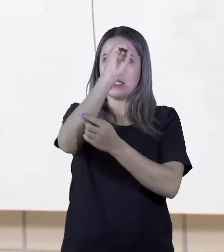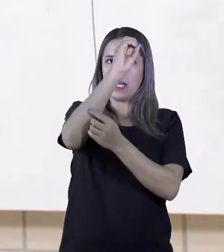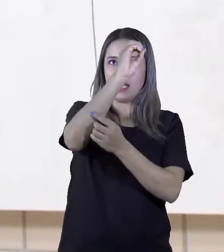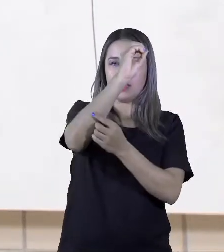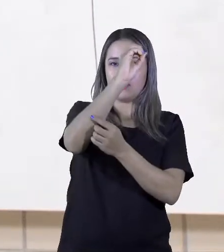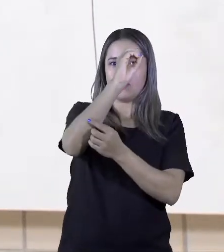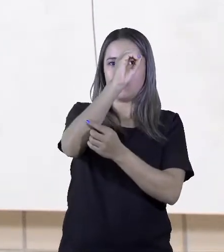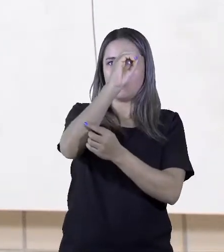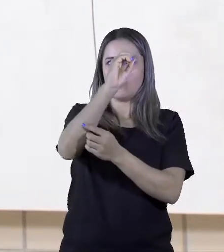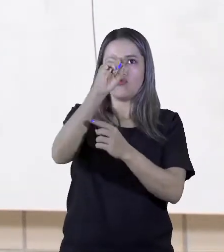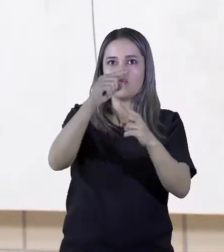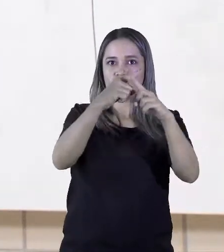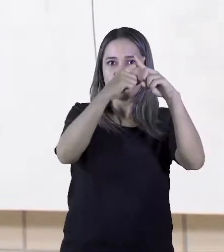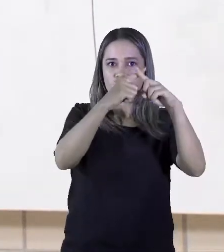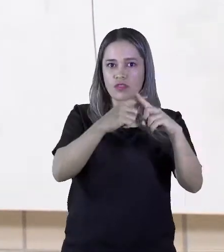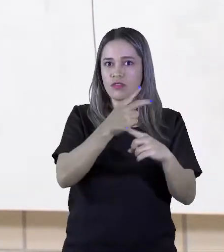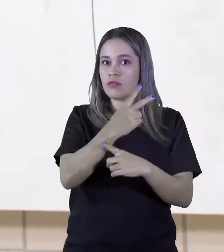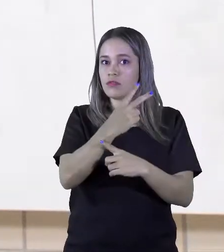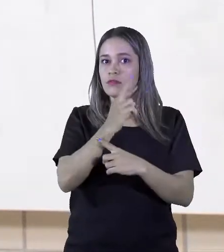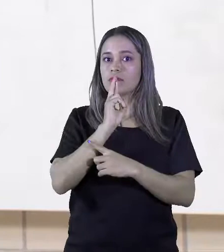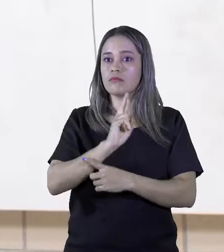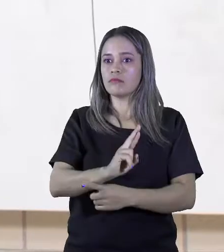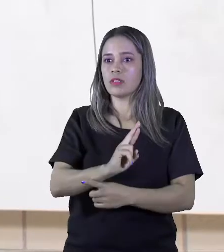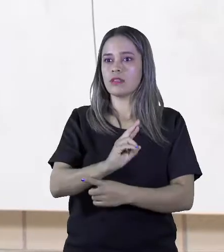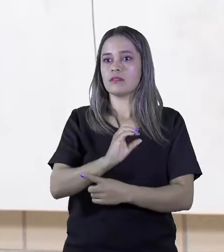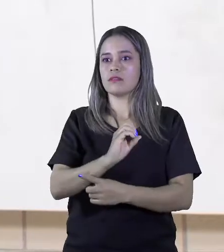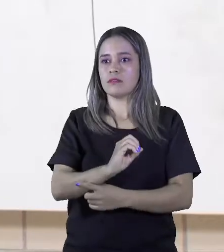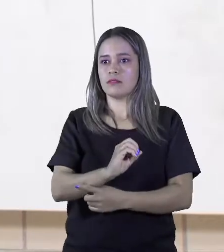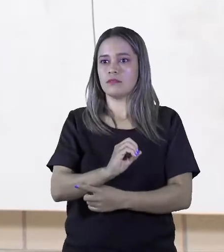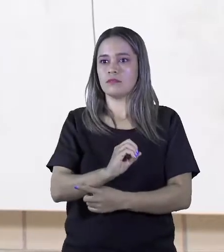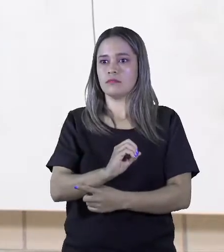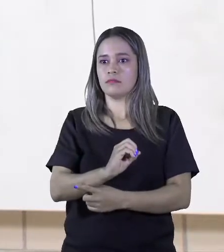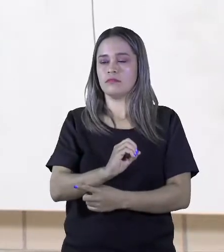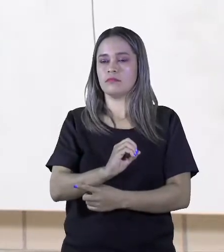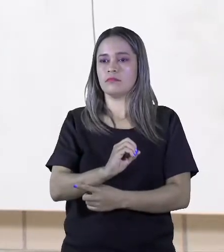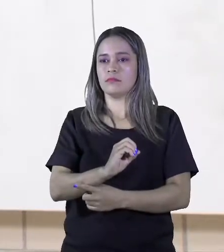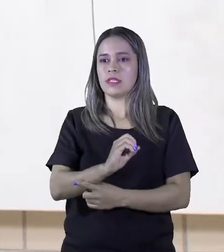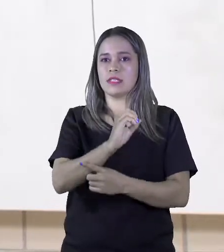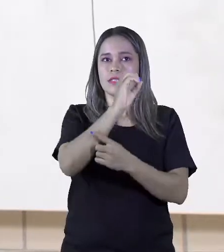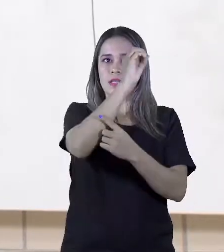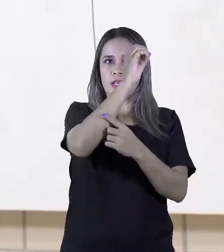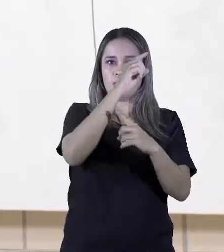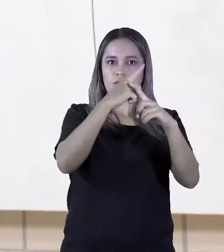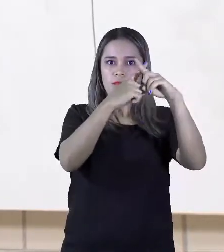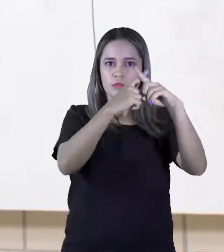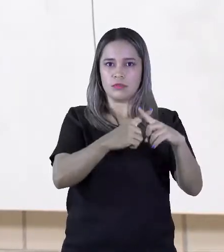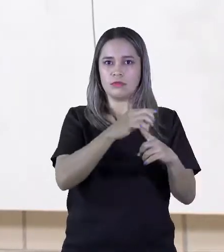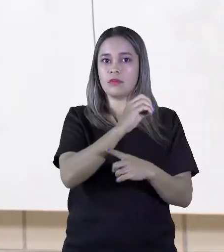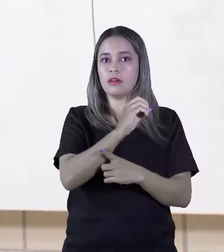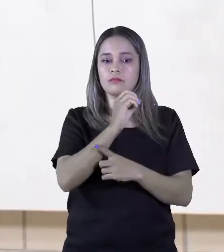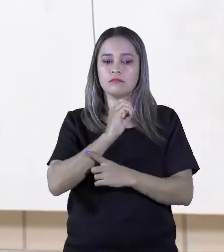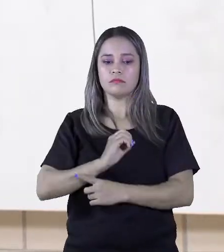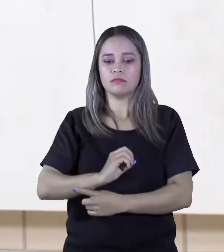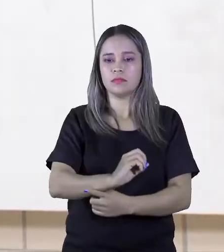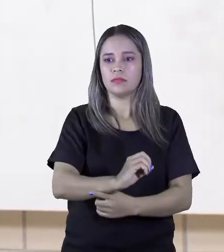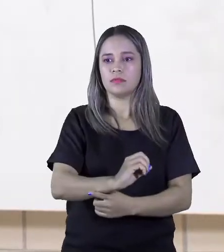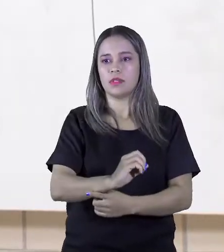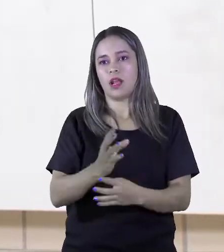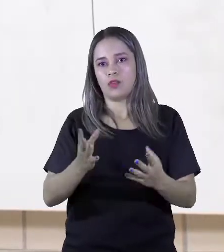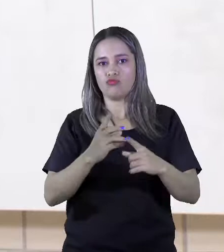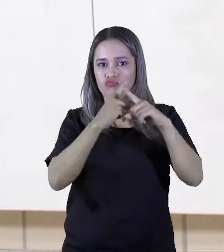2, 0. 0 vezes 0, 0. Depois que eu multiplico, eu